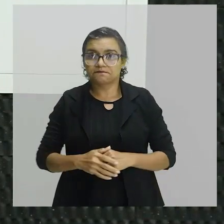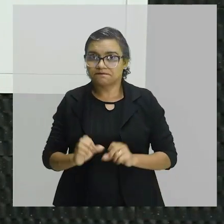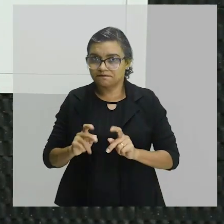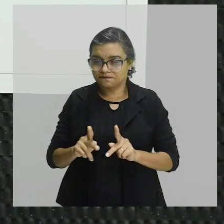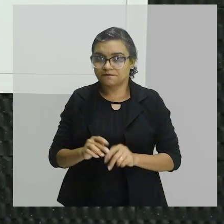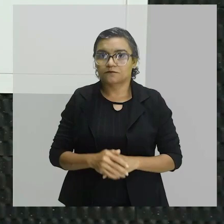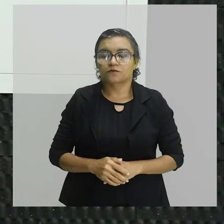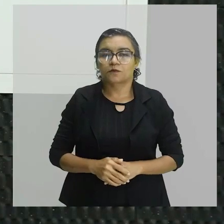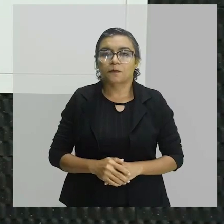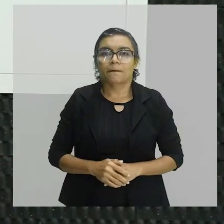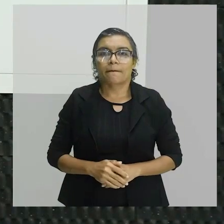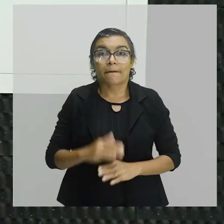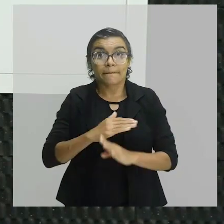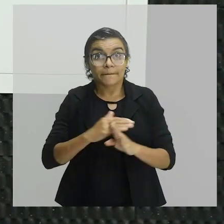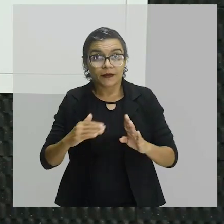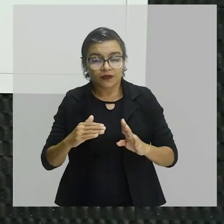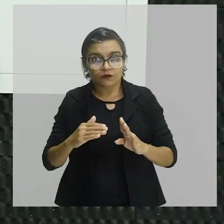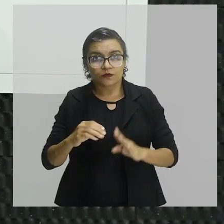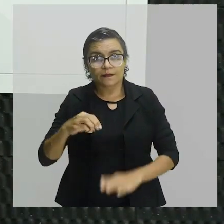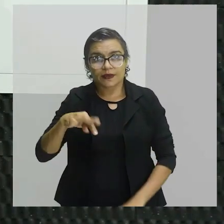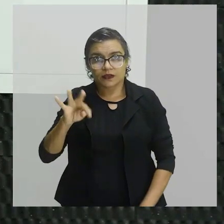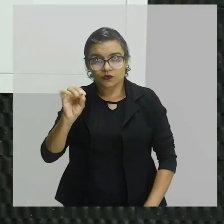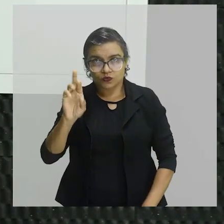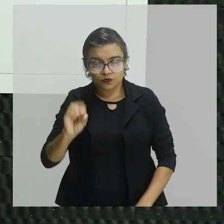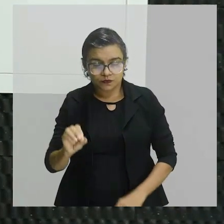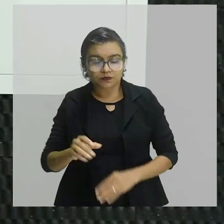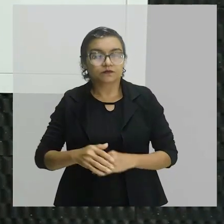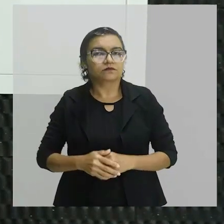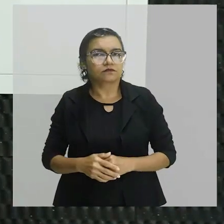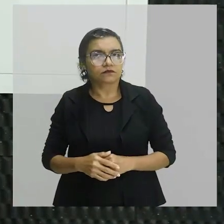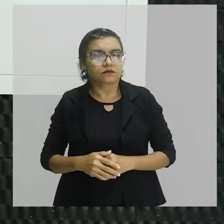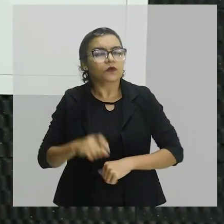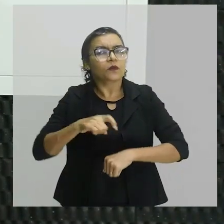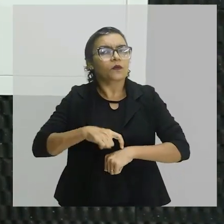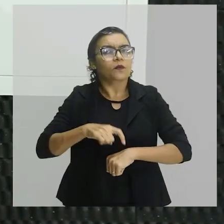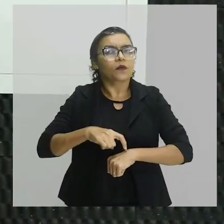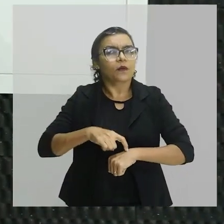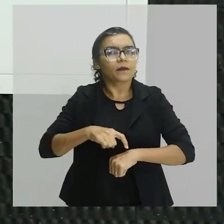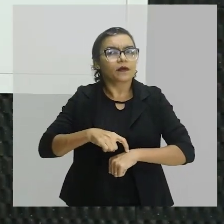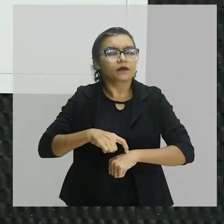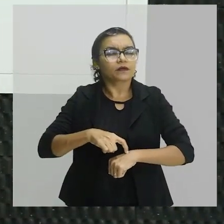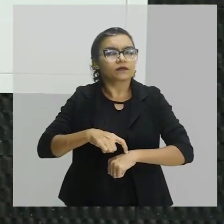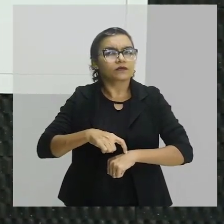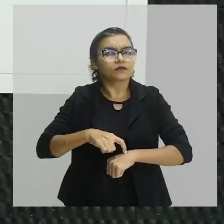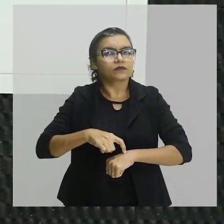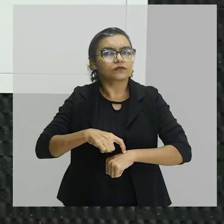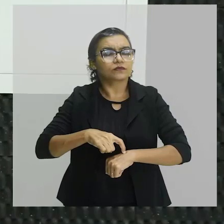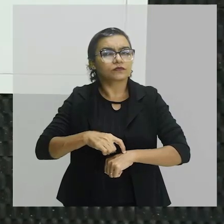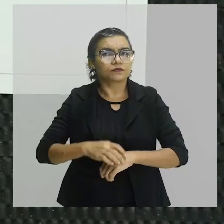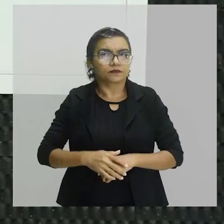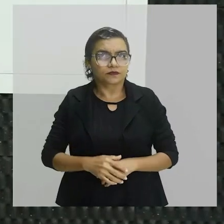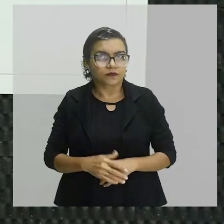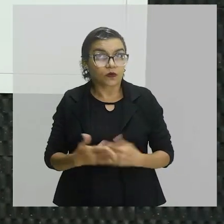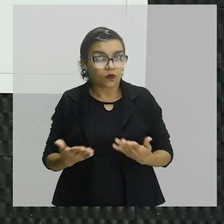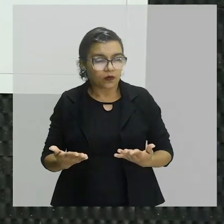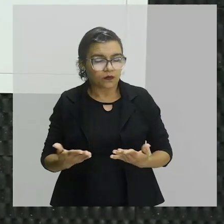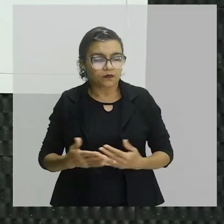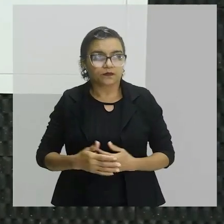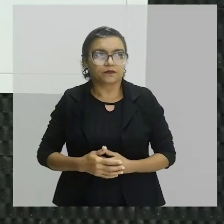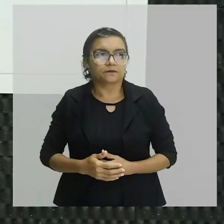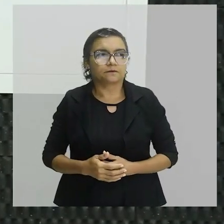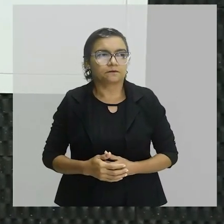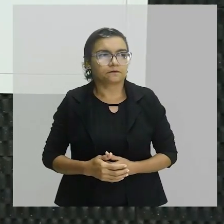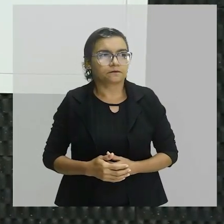metro, certo? E ele vai fazer isso em um tempo de 20 milissegundos. Então, o tempo em que ele vai percorrer